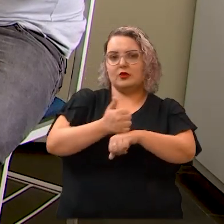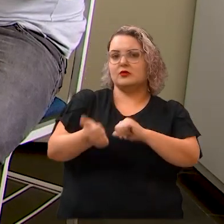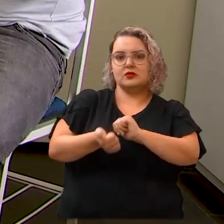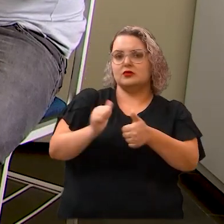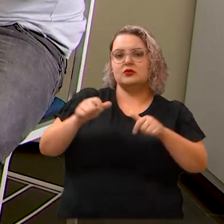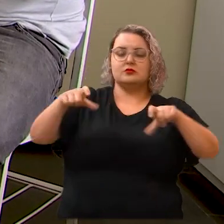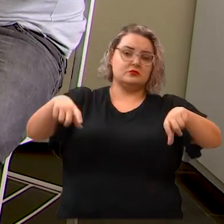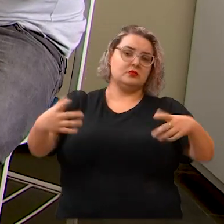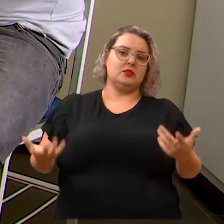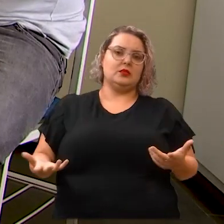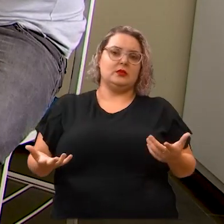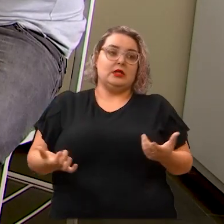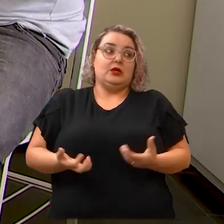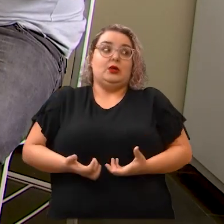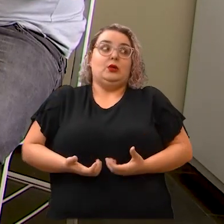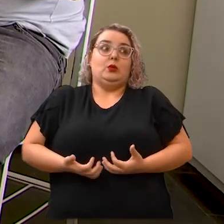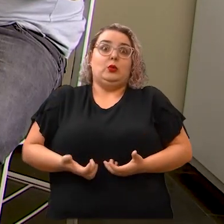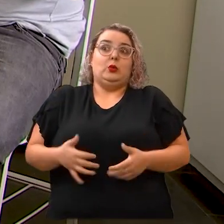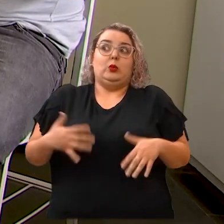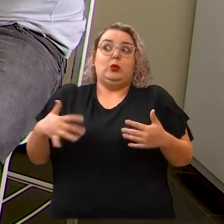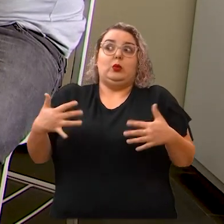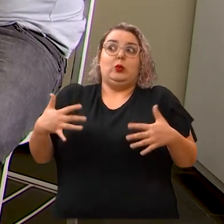uma partida de futebol